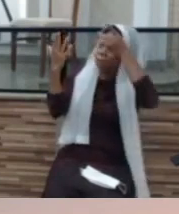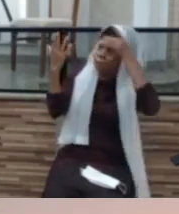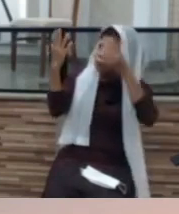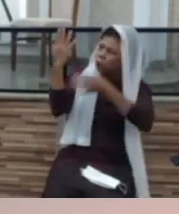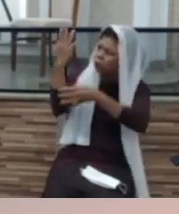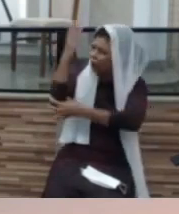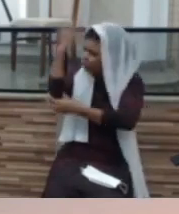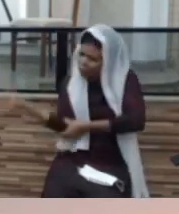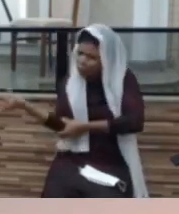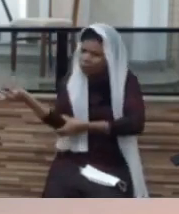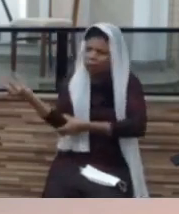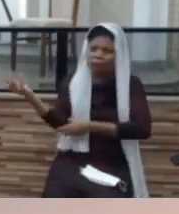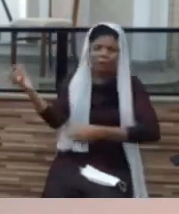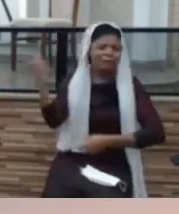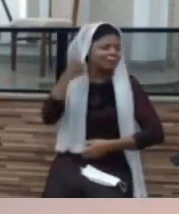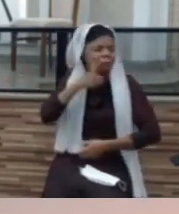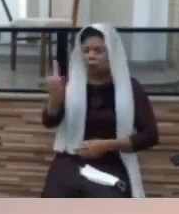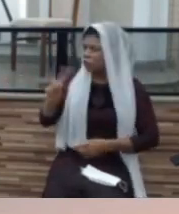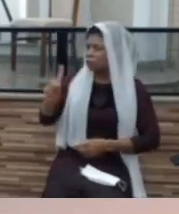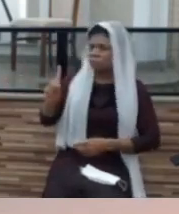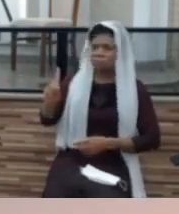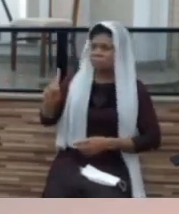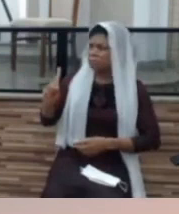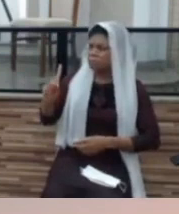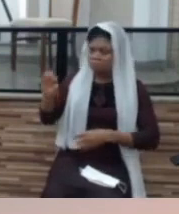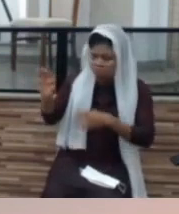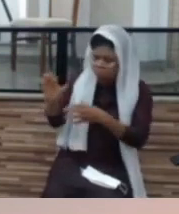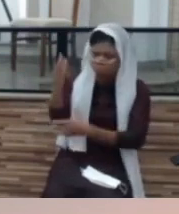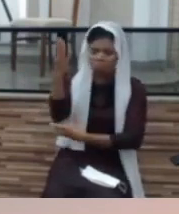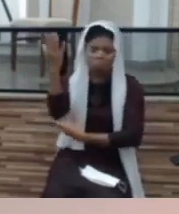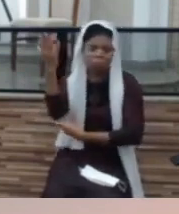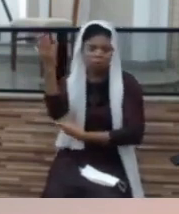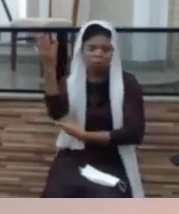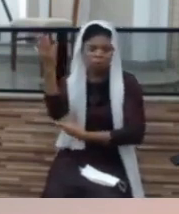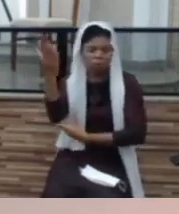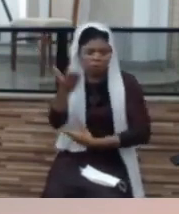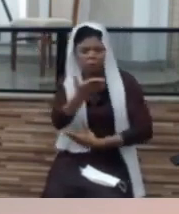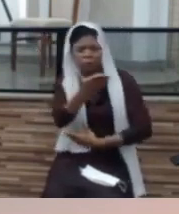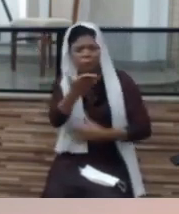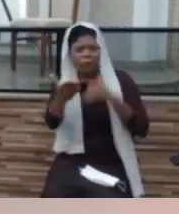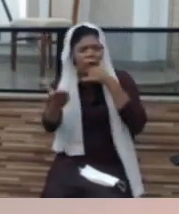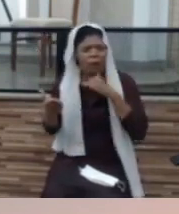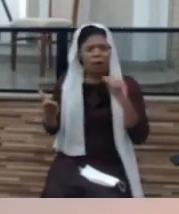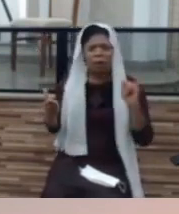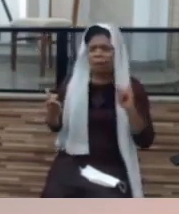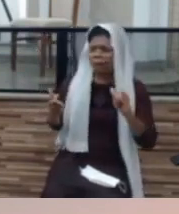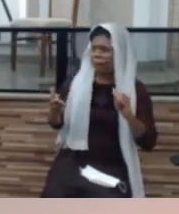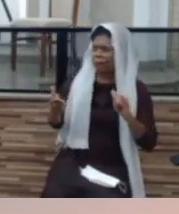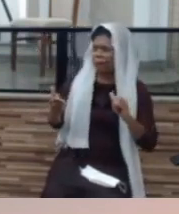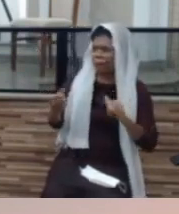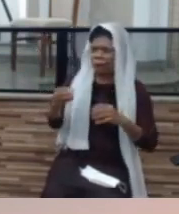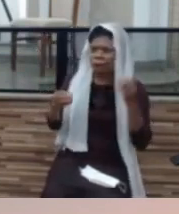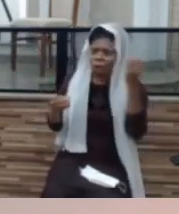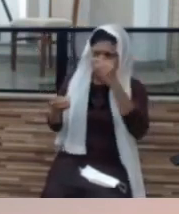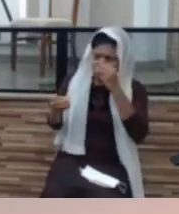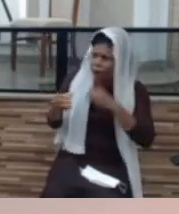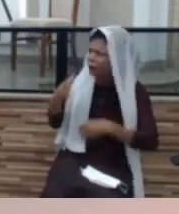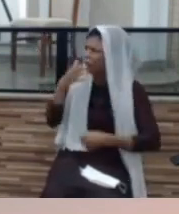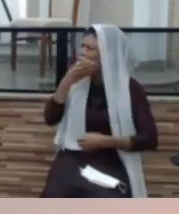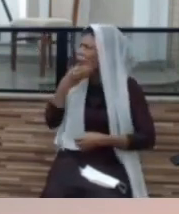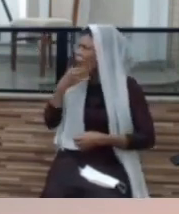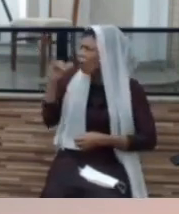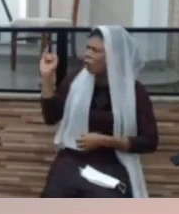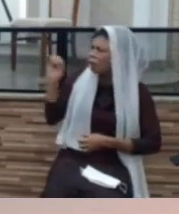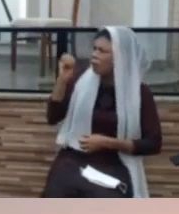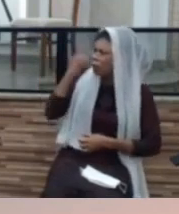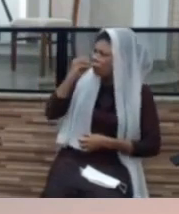se você é uma serva frágil, irmão, se você é um servo frágil, receba força pela virtude dessa palavra.